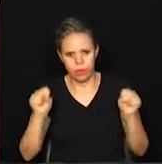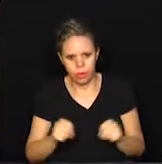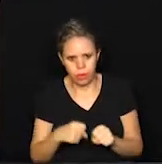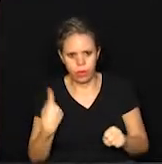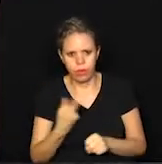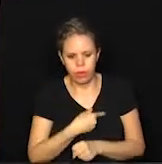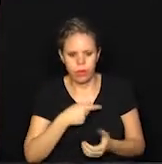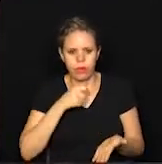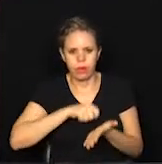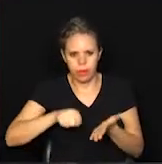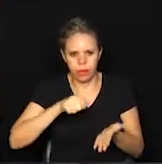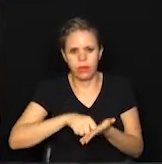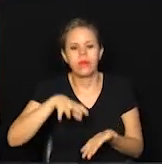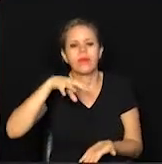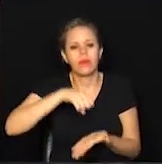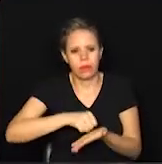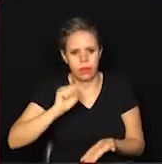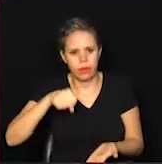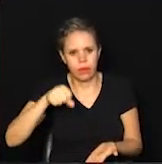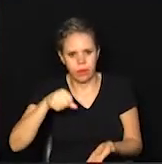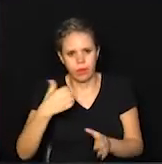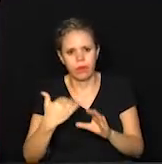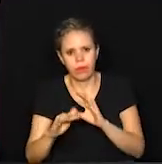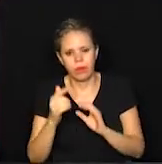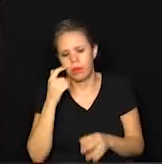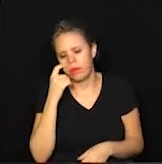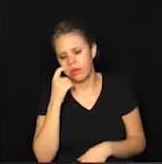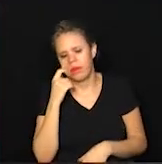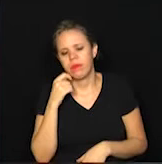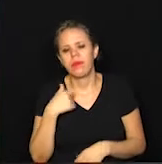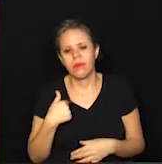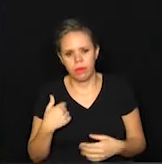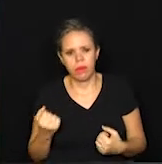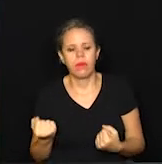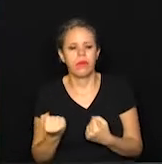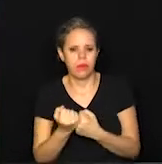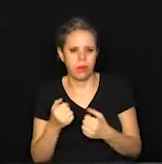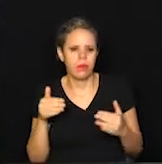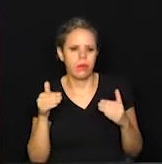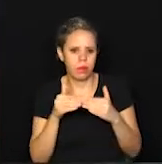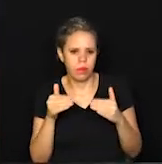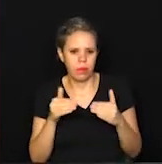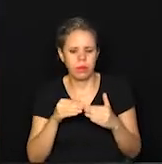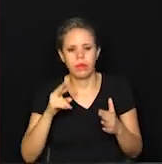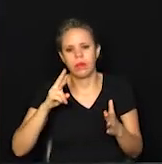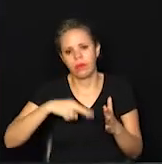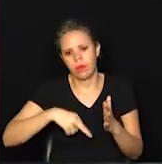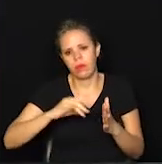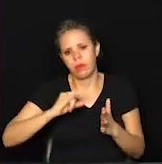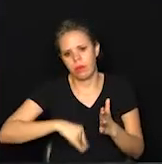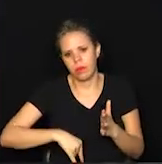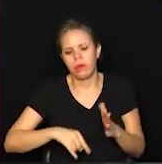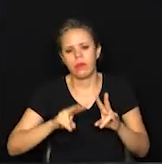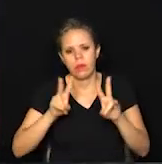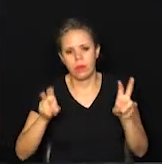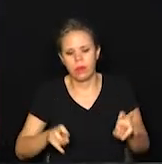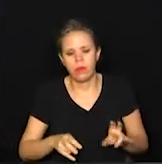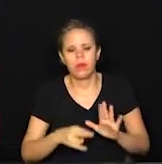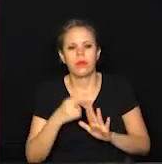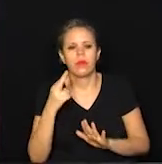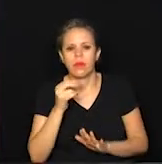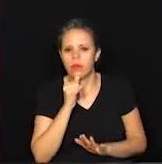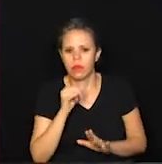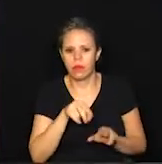vai assinar, vou assinar esse requerimento e também sou favorável ao requerimento sobre